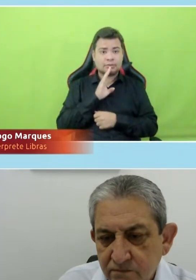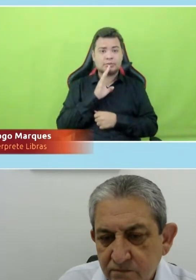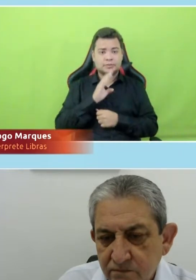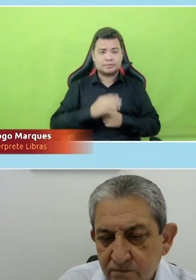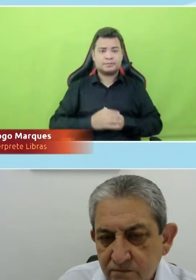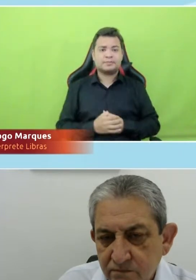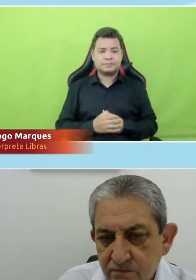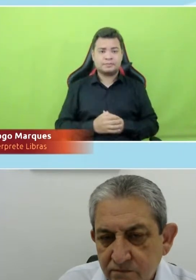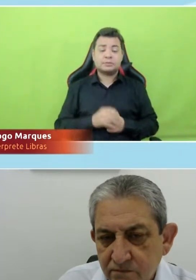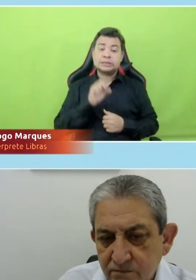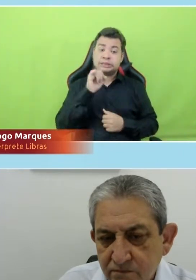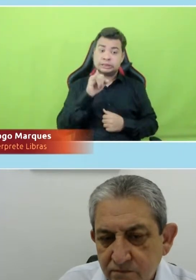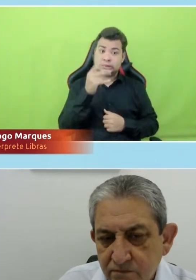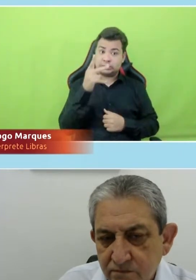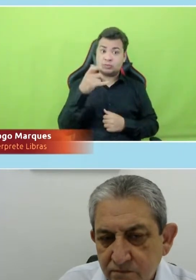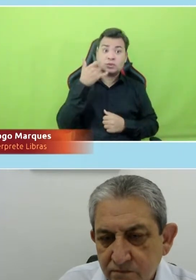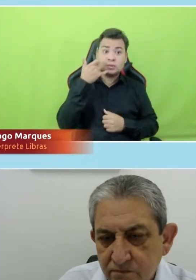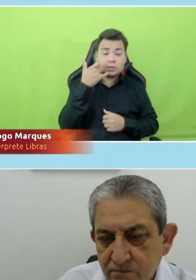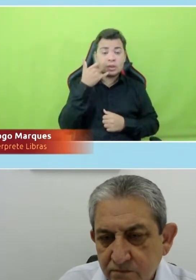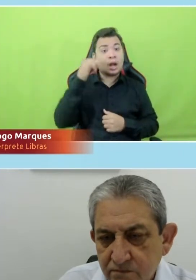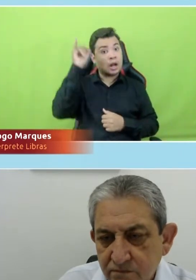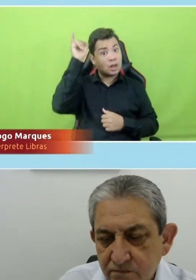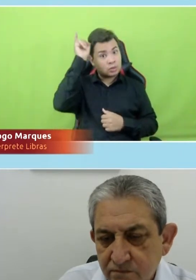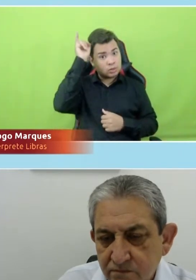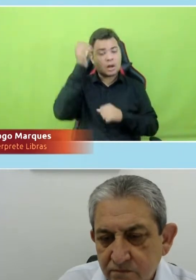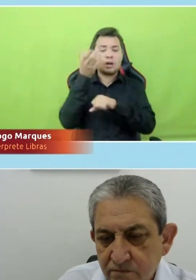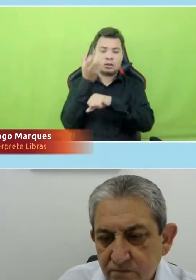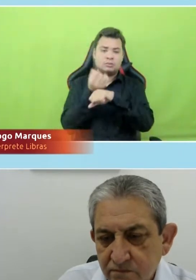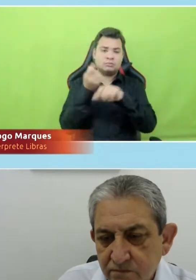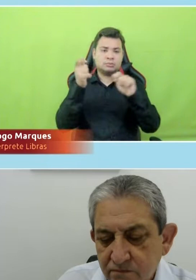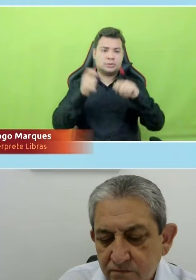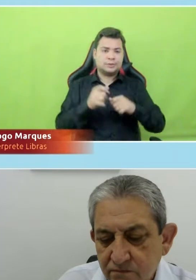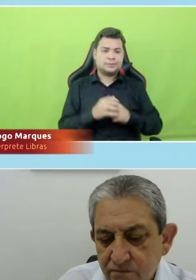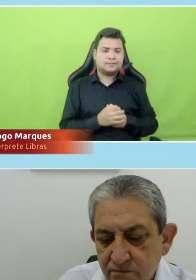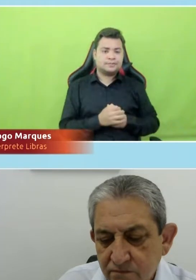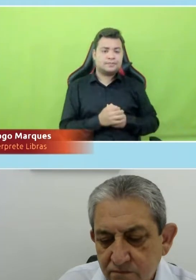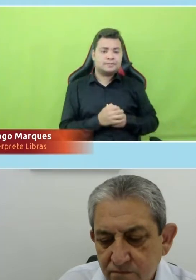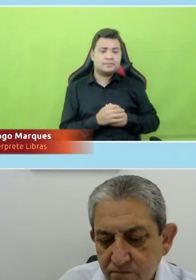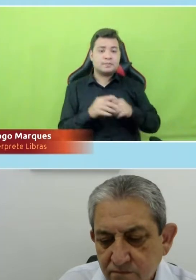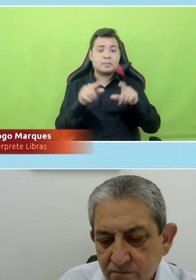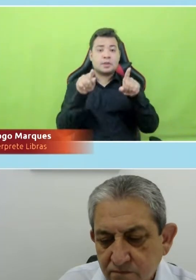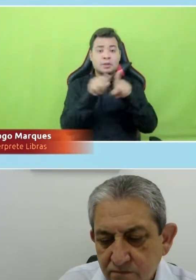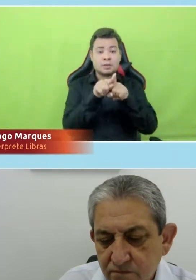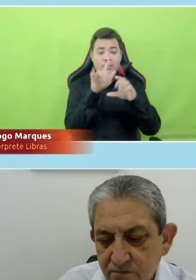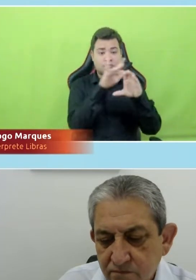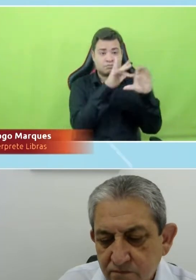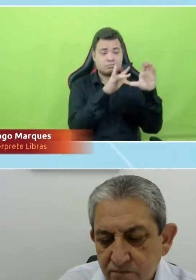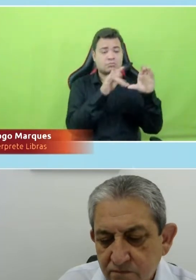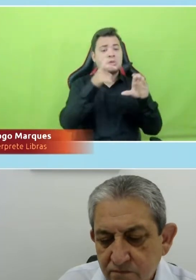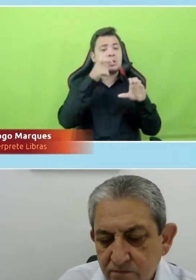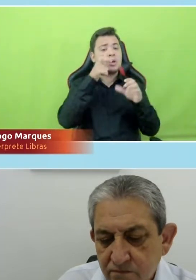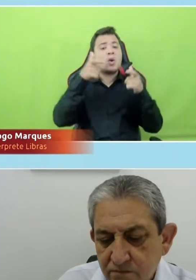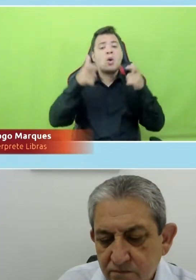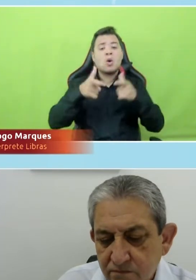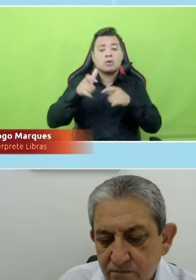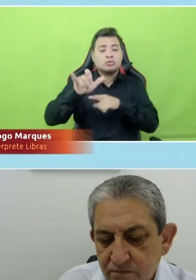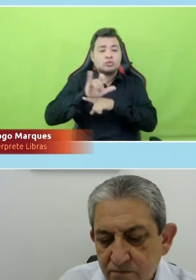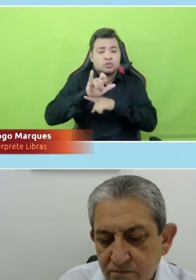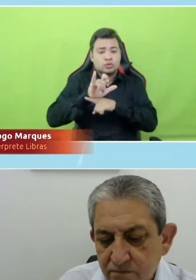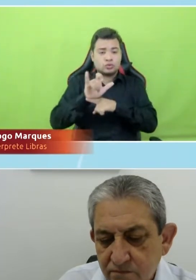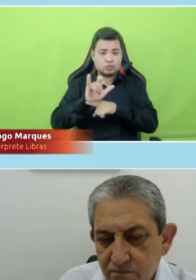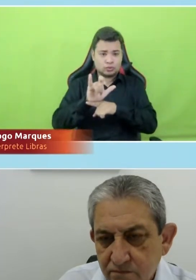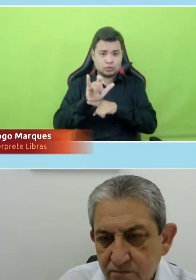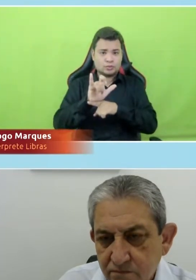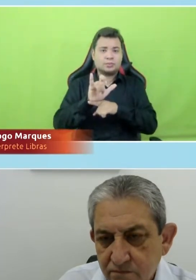tenha celular de modelo Android. Além disso, dá para assistir a Conexões pelo nosso canal no YouTube e pelo